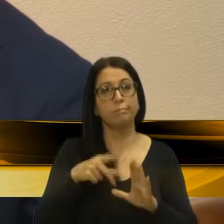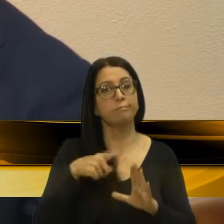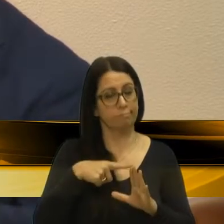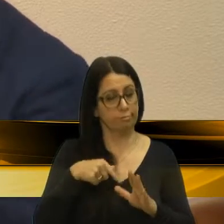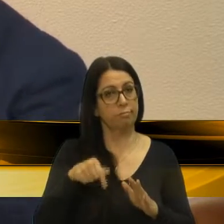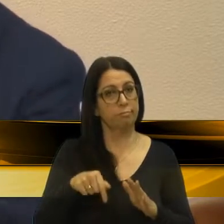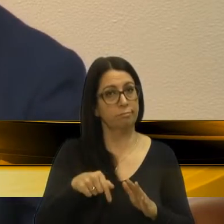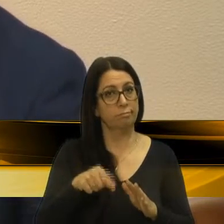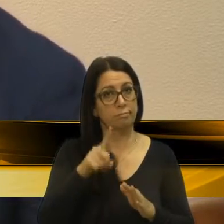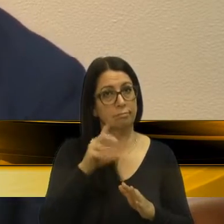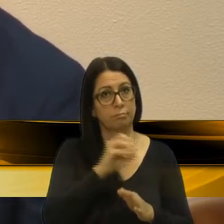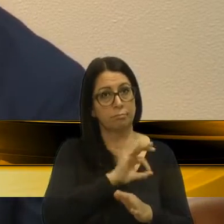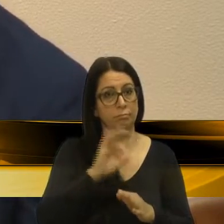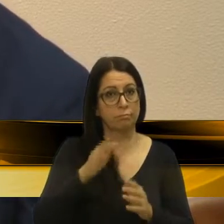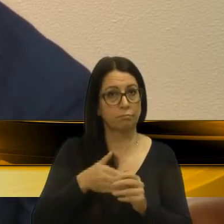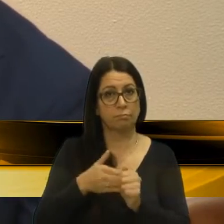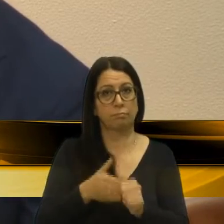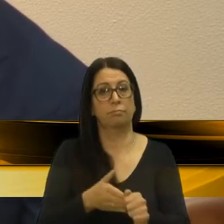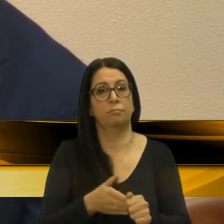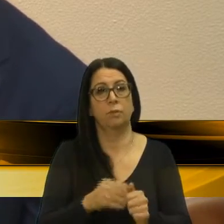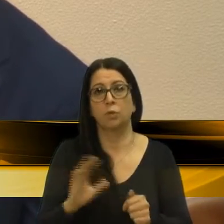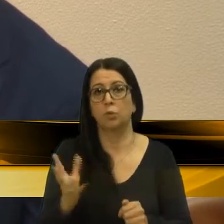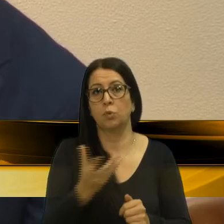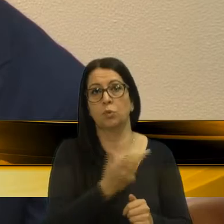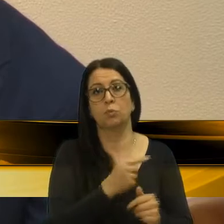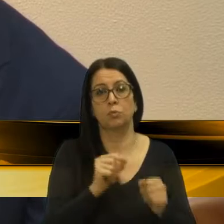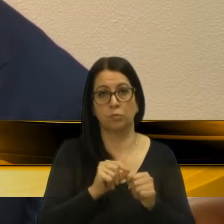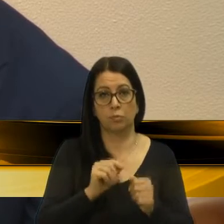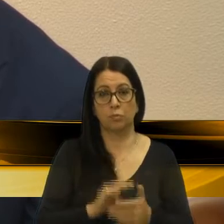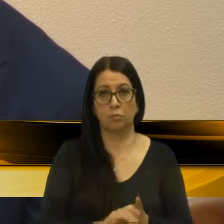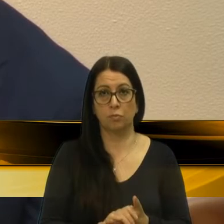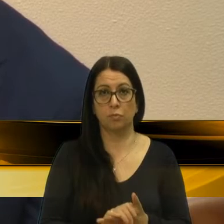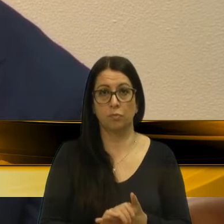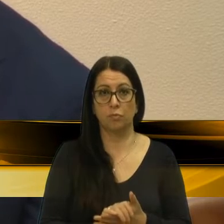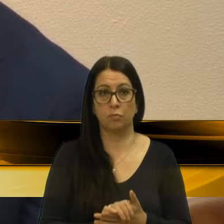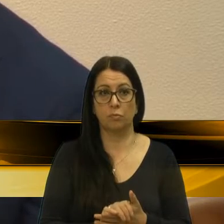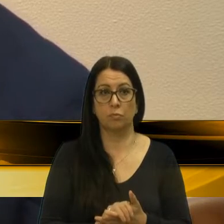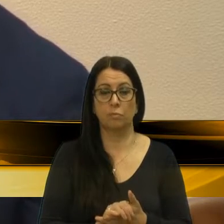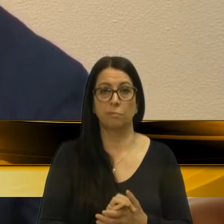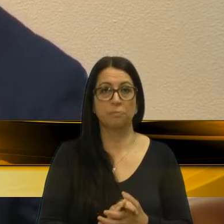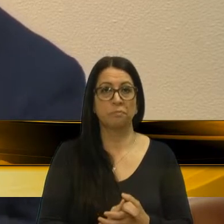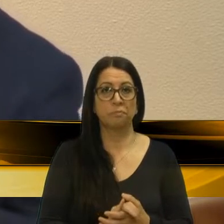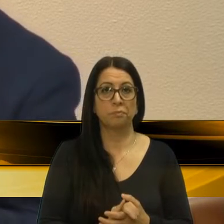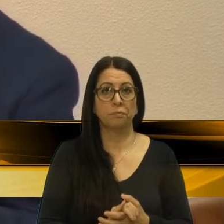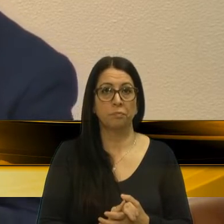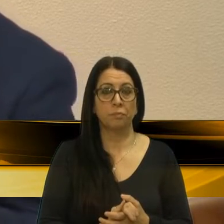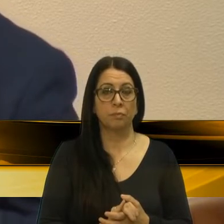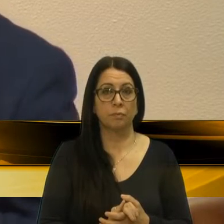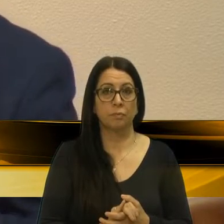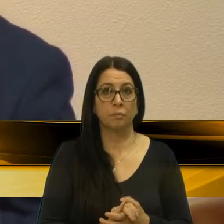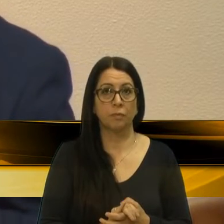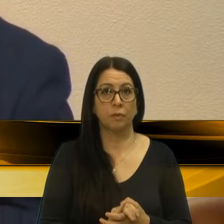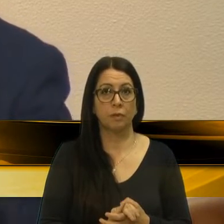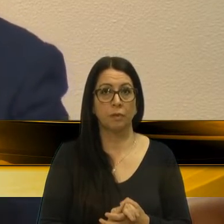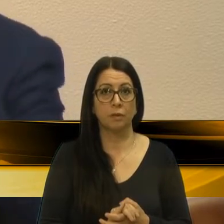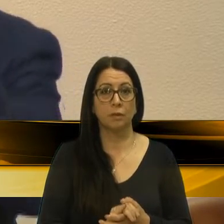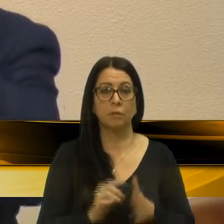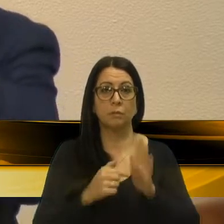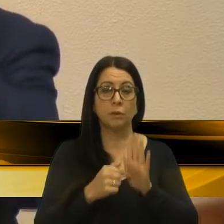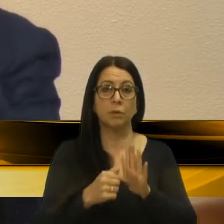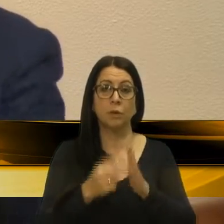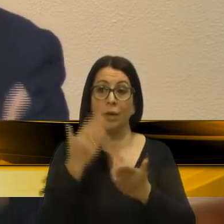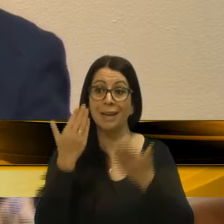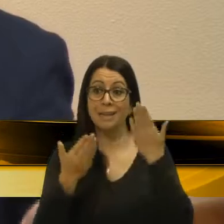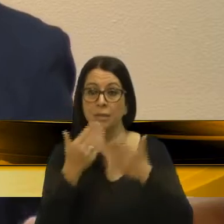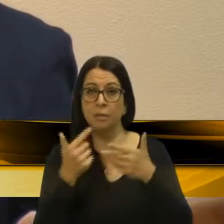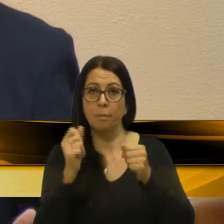isso, 100% de acompanhamento de tudo que a gente faz. Olha, uma transmissão de uma licitação, ela pode